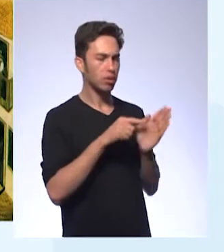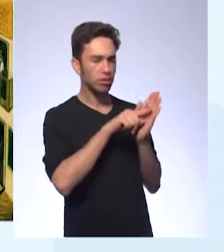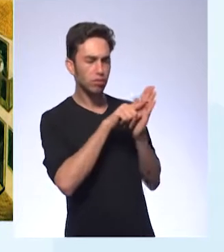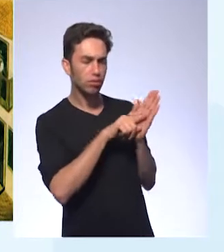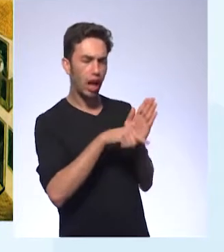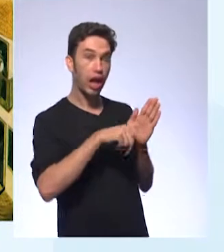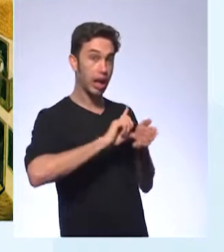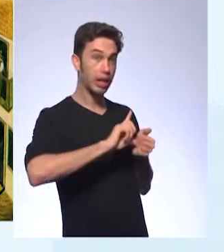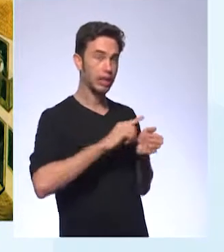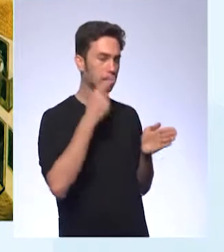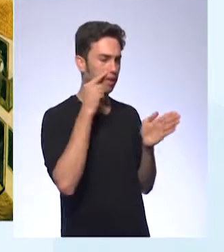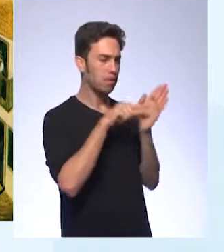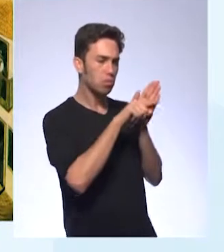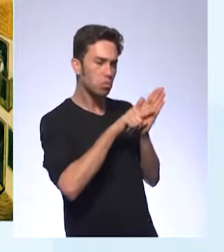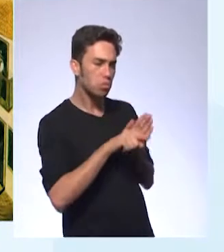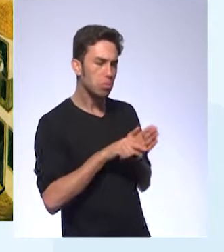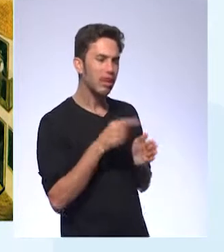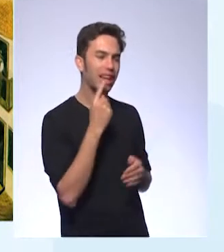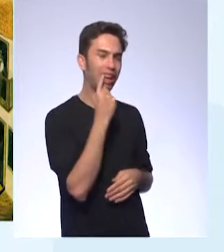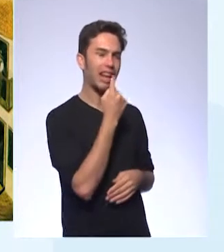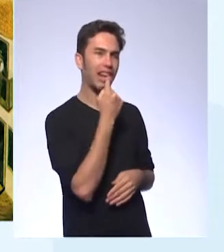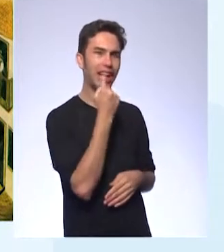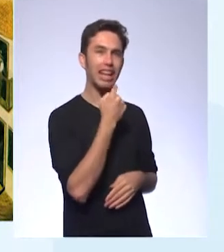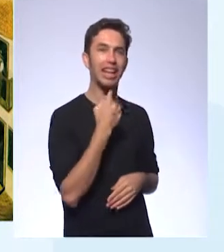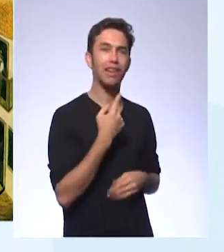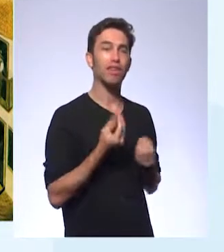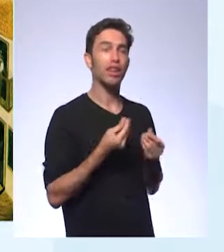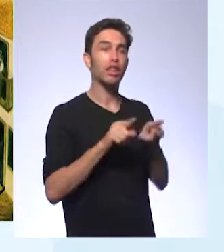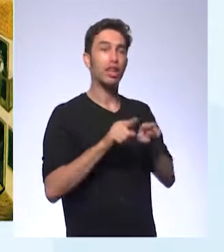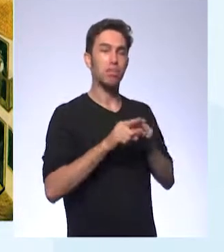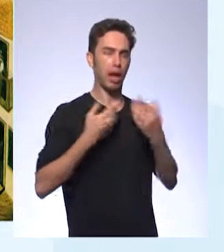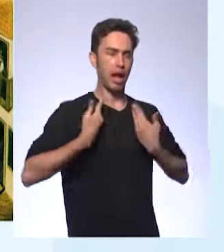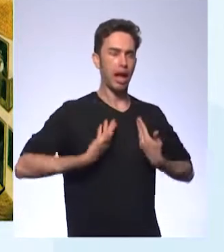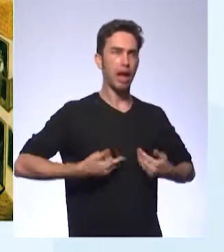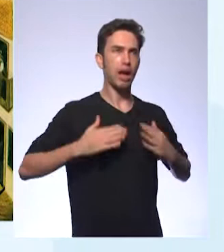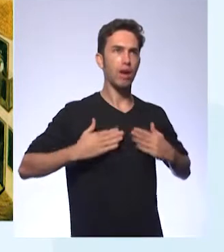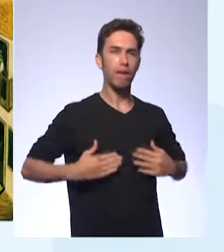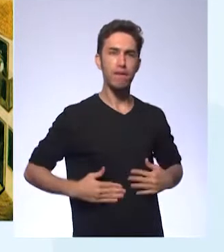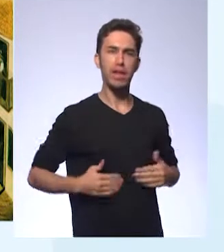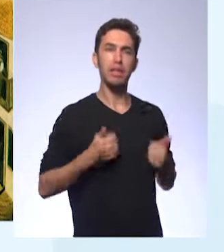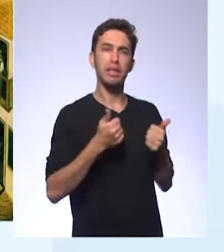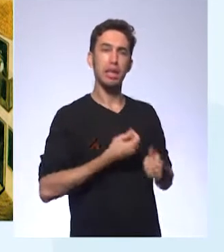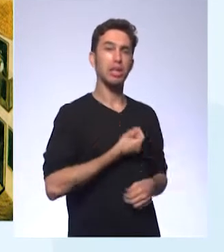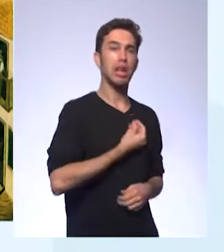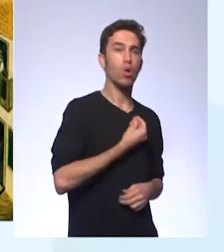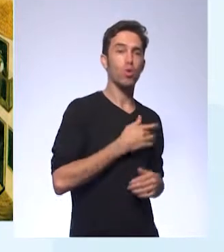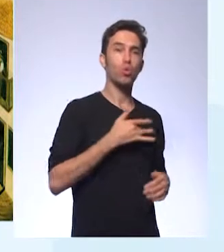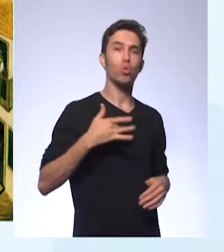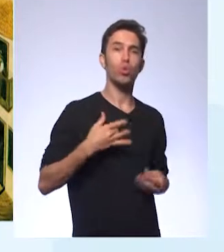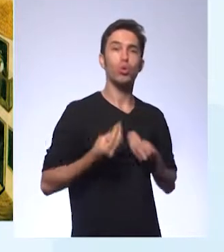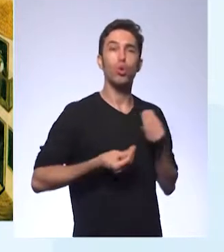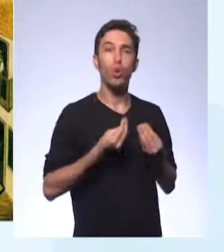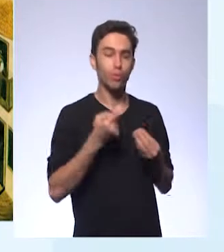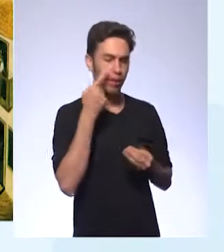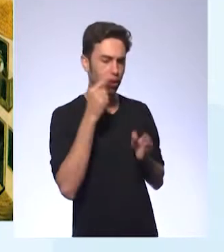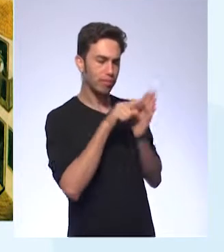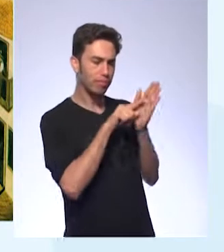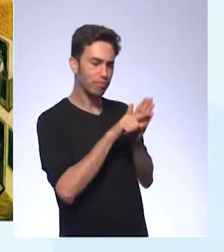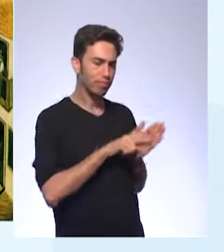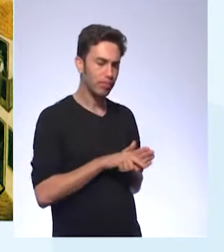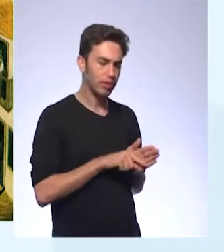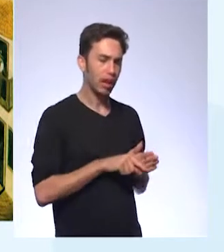análise verificando a dentição, as condições físicas e a saúde. Ao ser adquiridos pelos seus